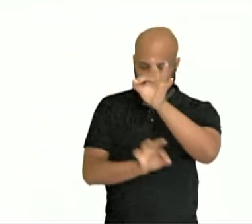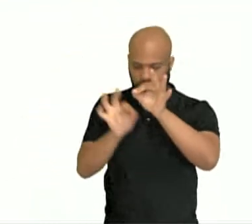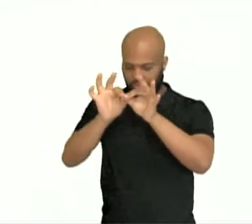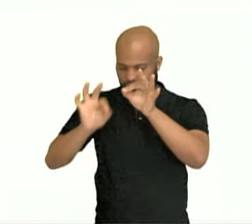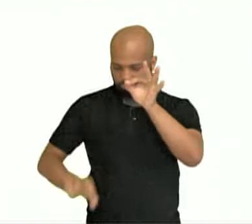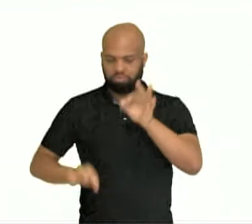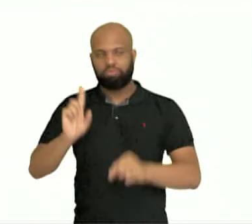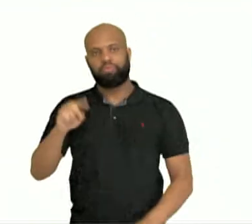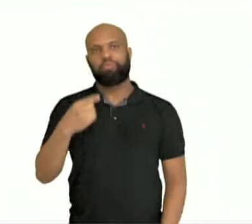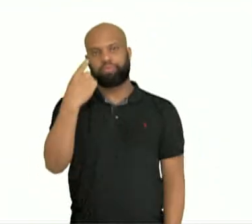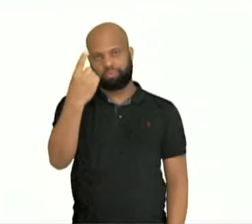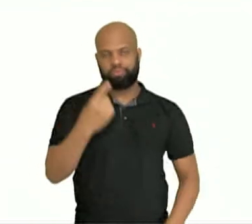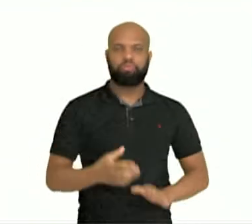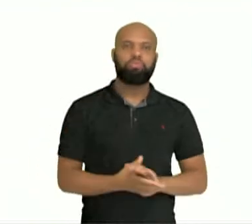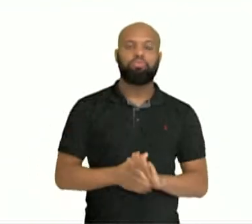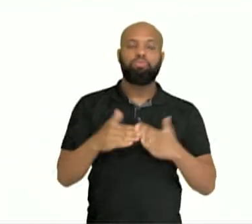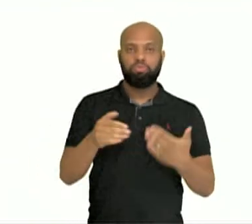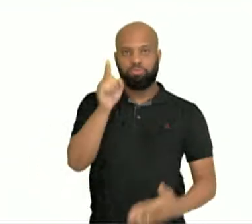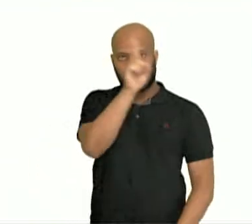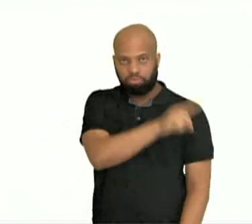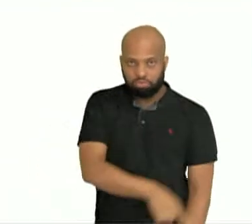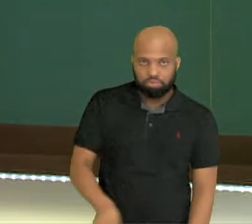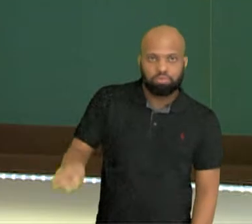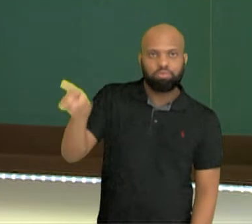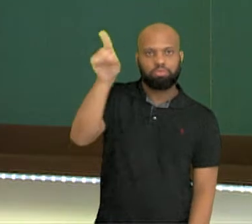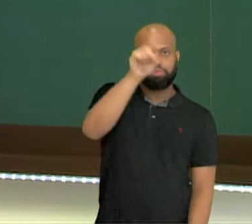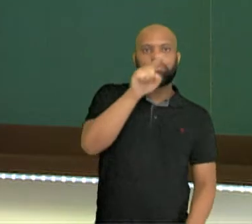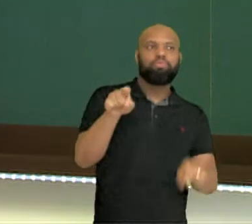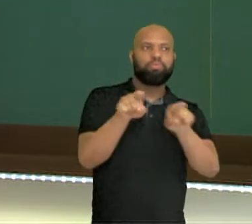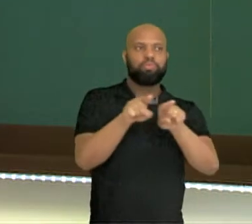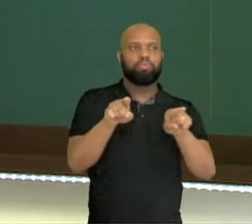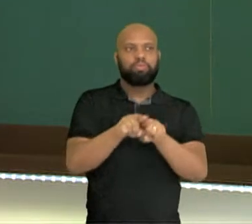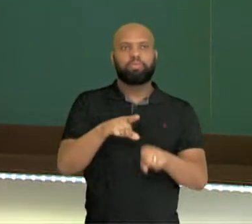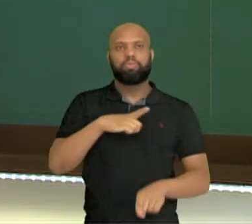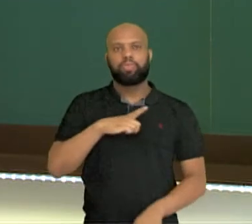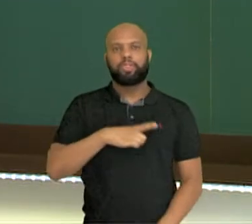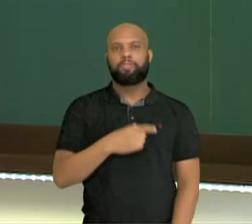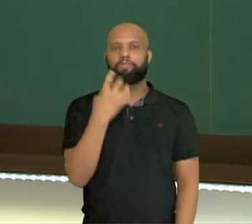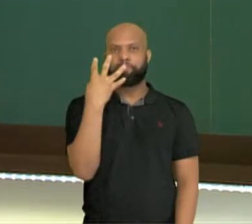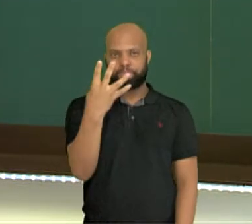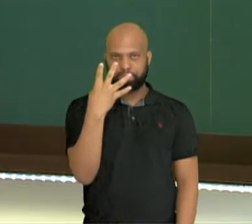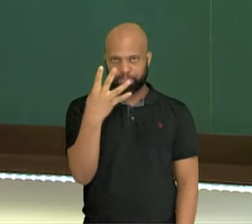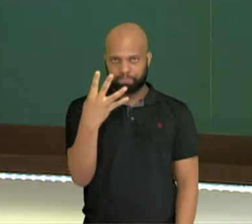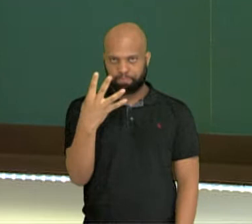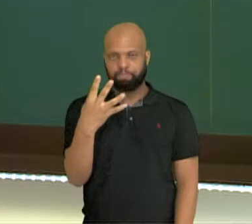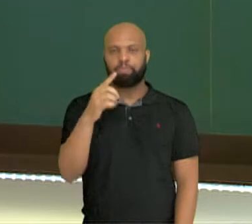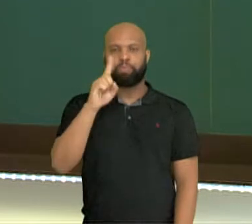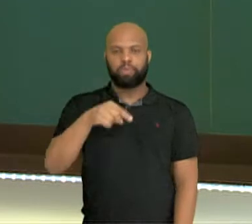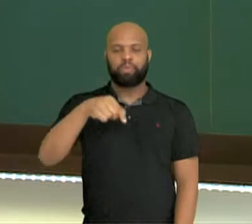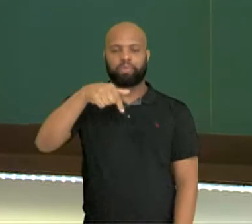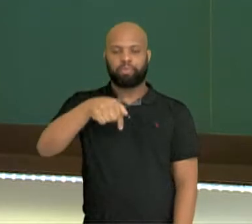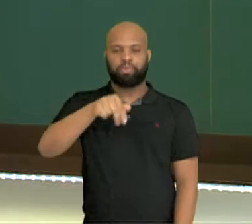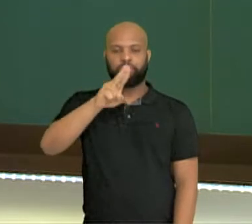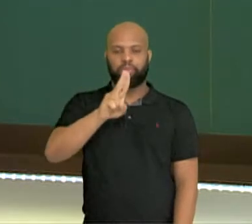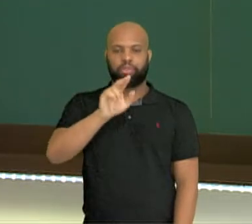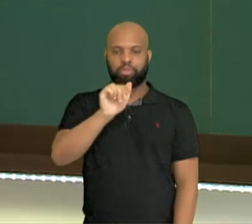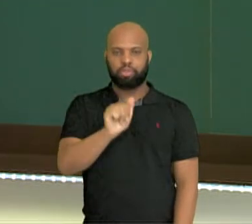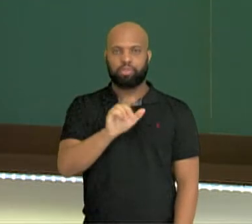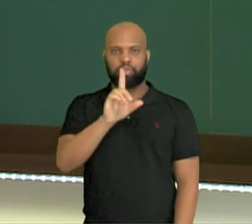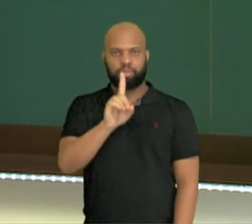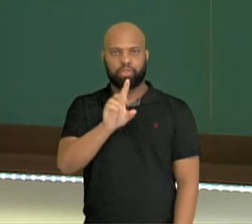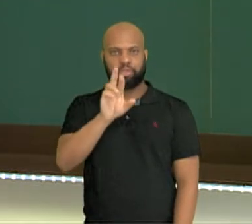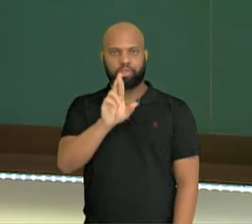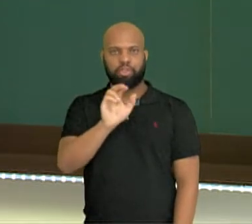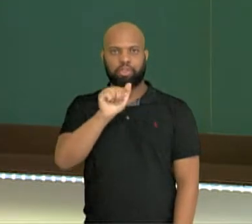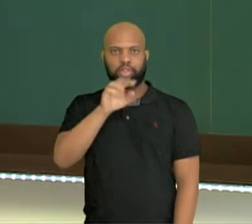unidade. Essa circunferência também fica dividida aí em 4 quadrantes para localização de ângulos.